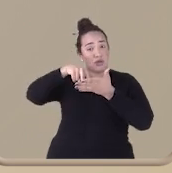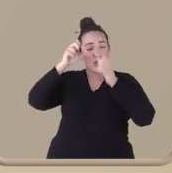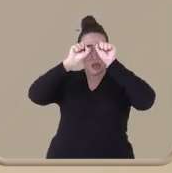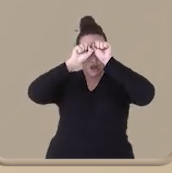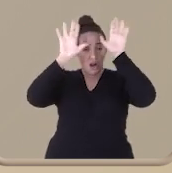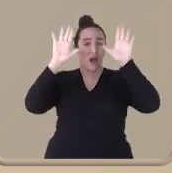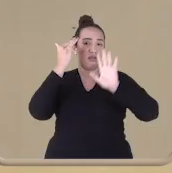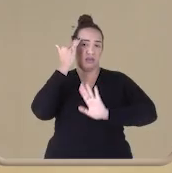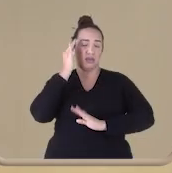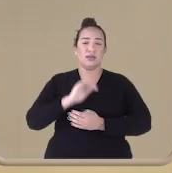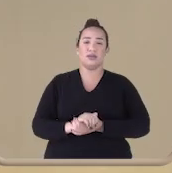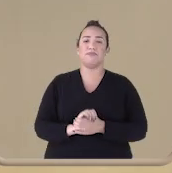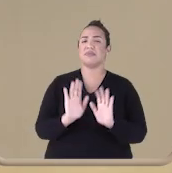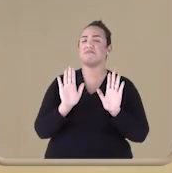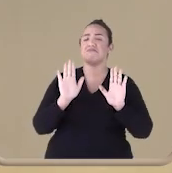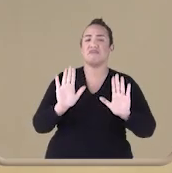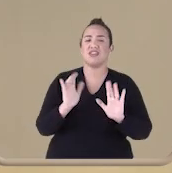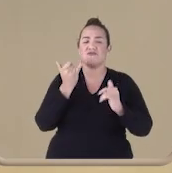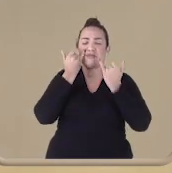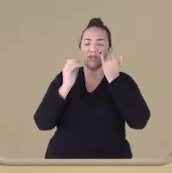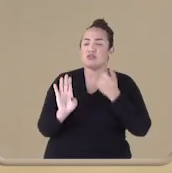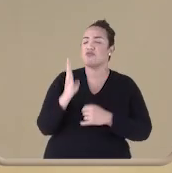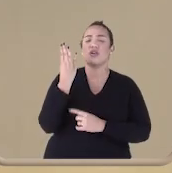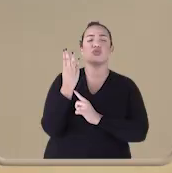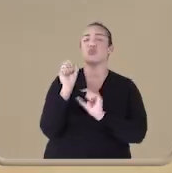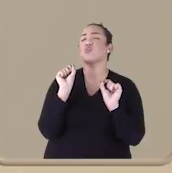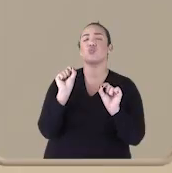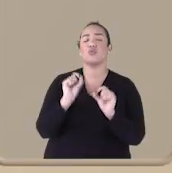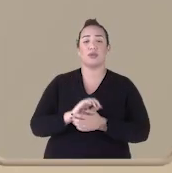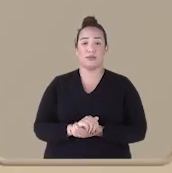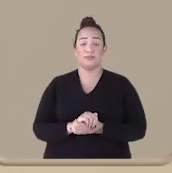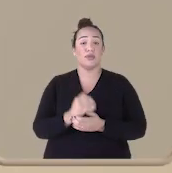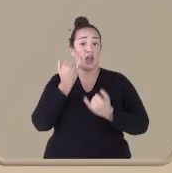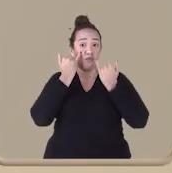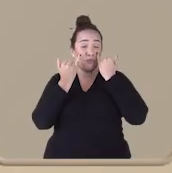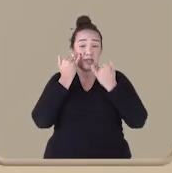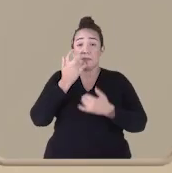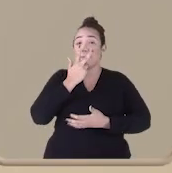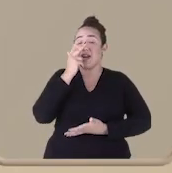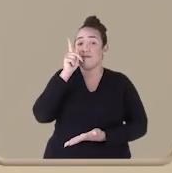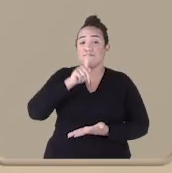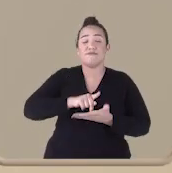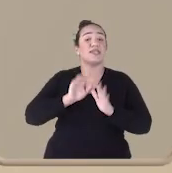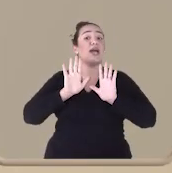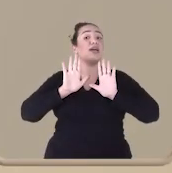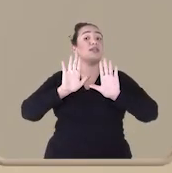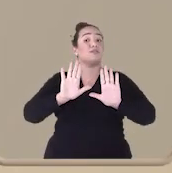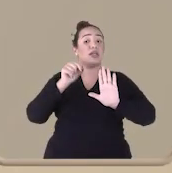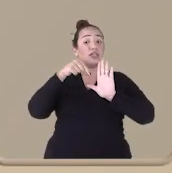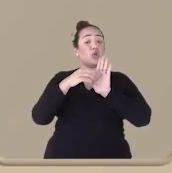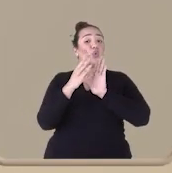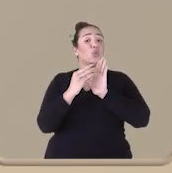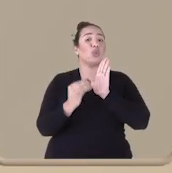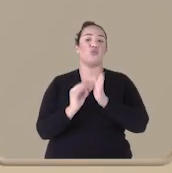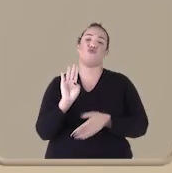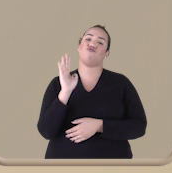compreensão do interlocutor. Mas, afinal, o que são as fake news? São essas notícias que aparentam ser verdadeiras, mas que